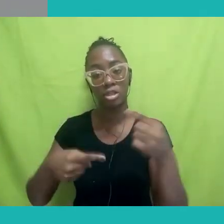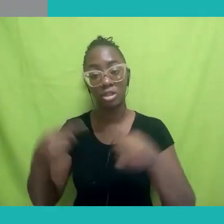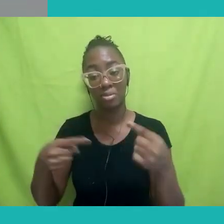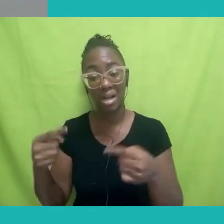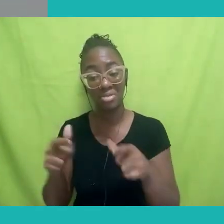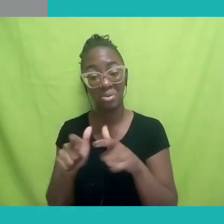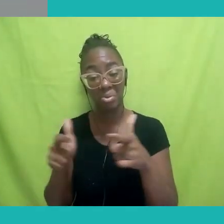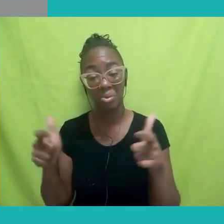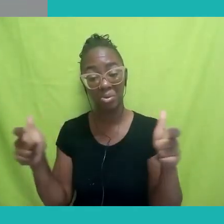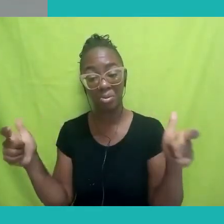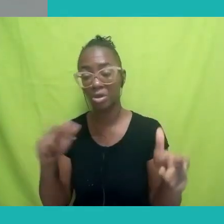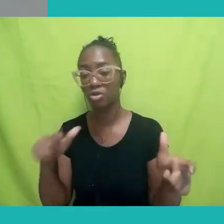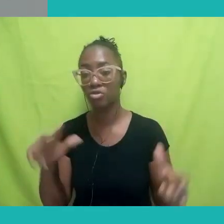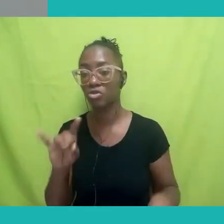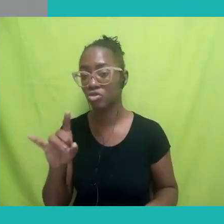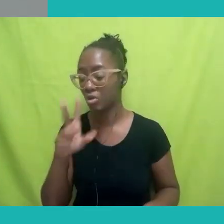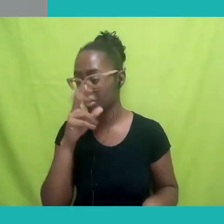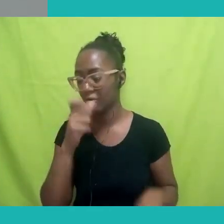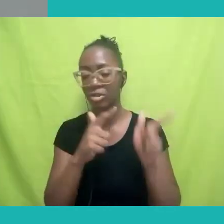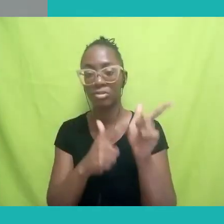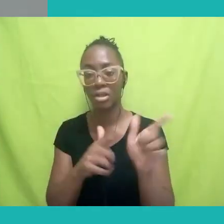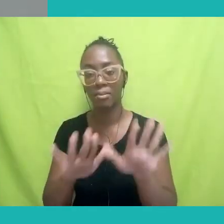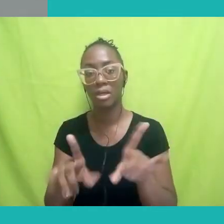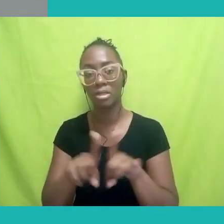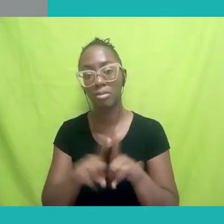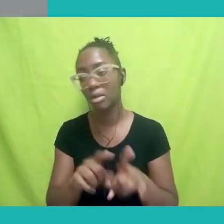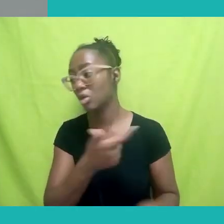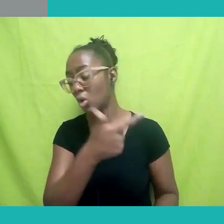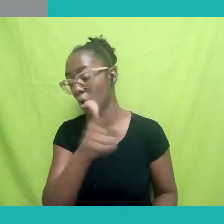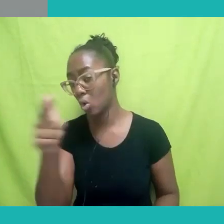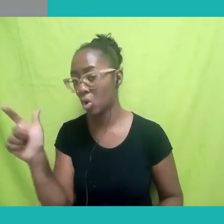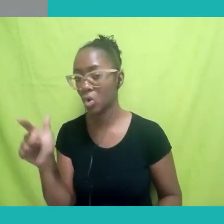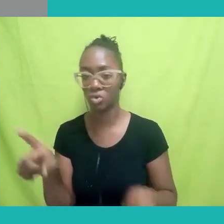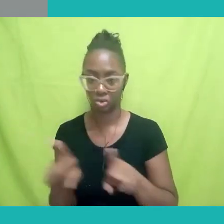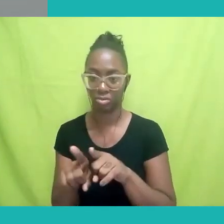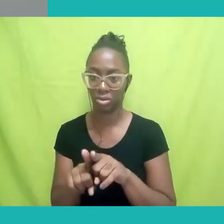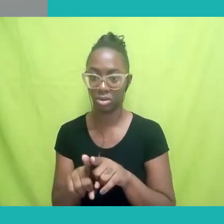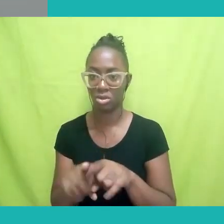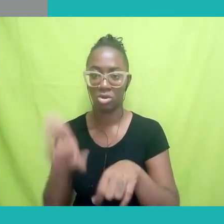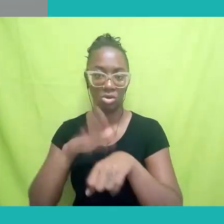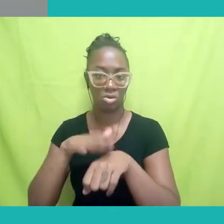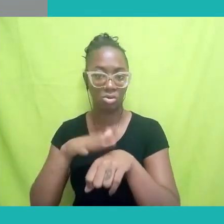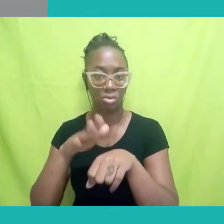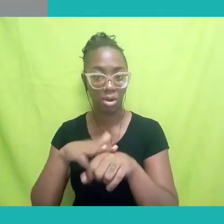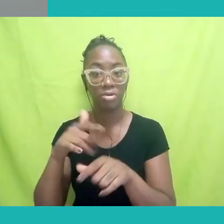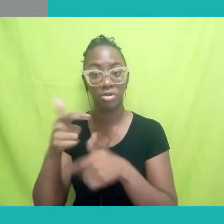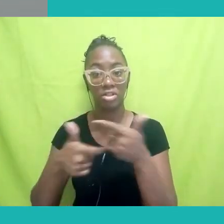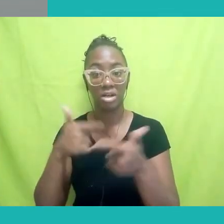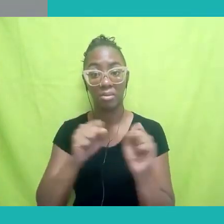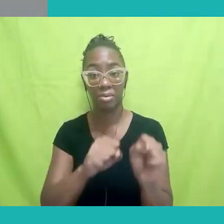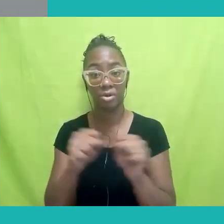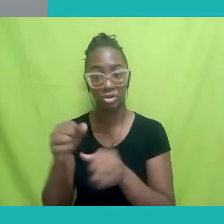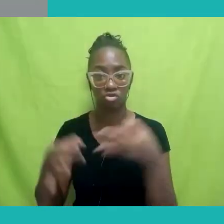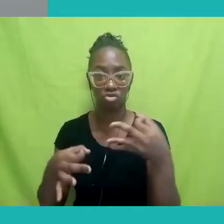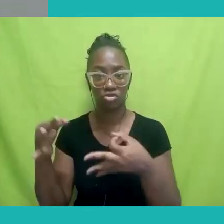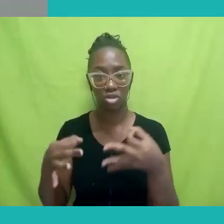amplo, não só com as Forças Armadas, mas olhar para os outros regimes também, né? O próprio regime dos trabalhadores do Poder Judiciário